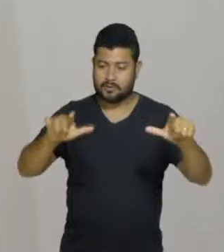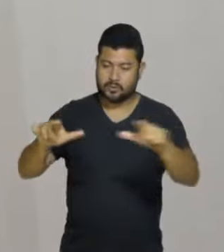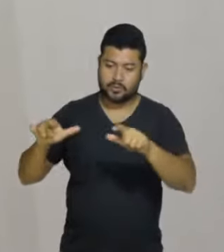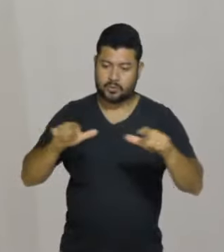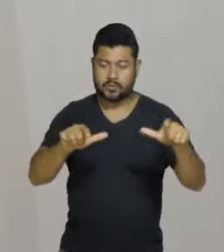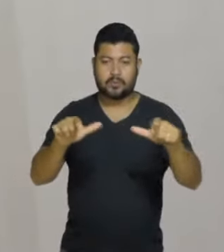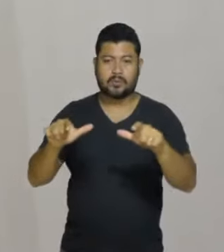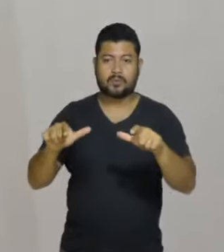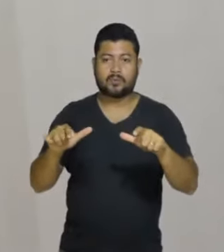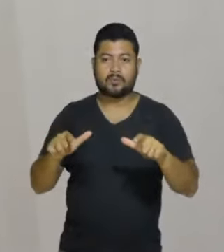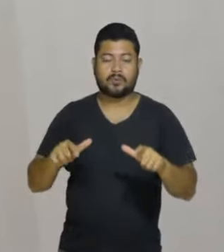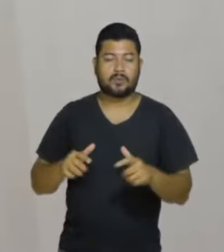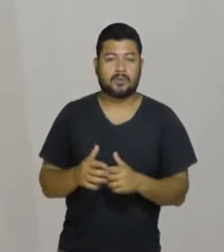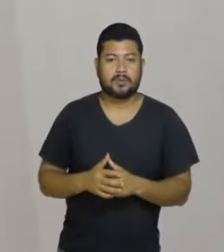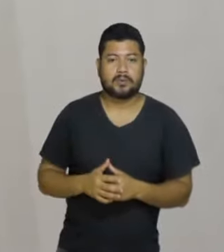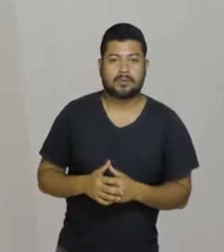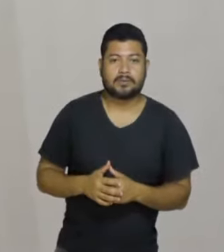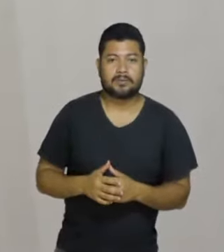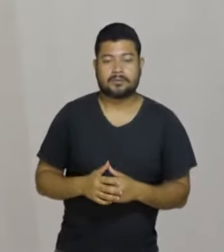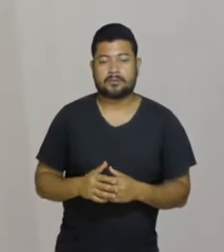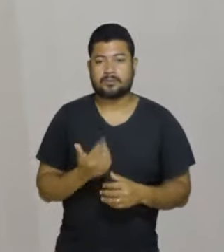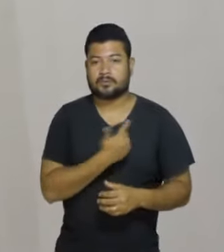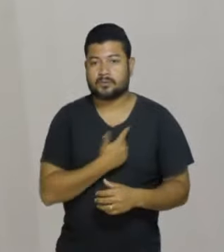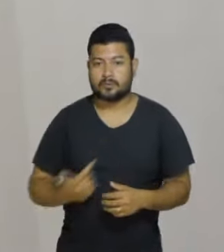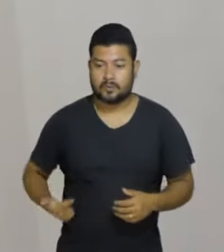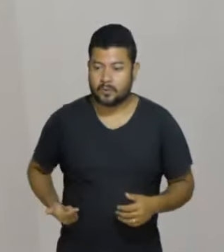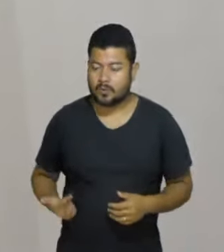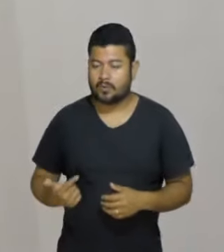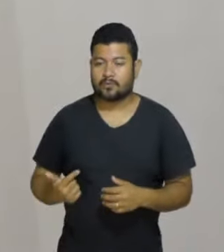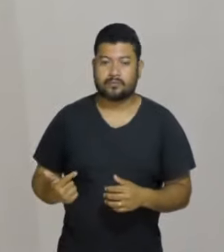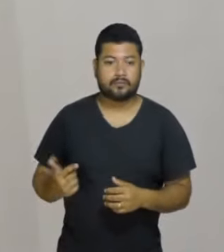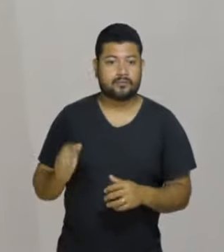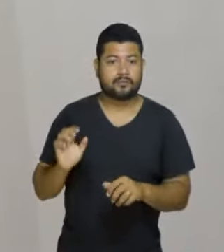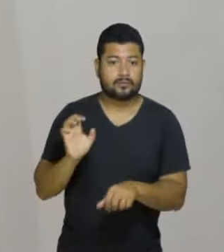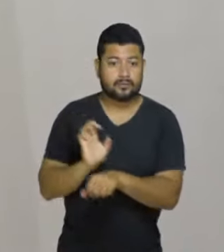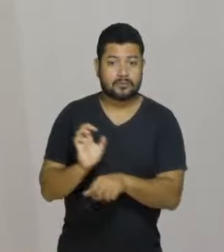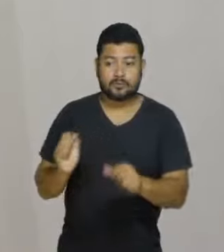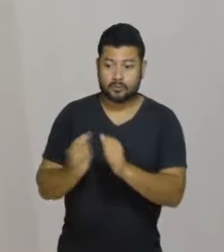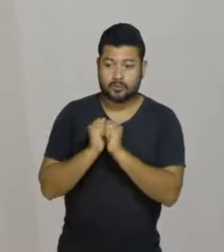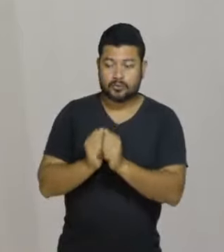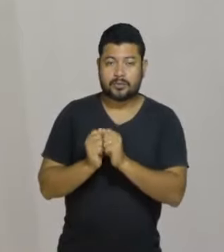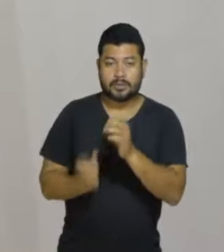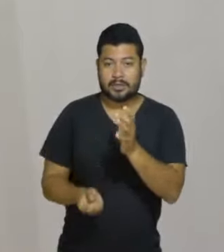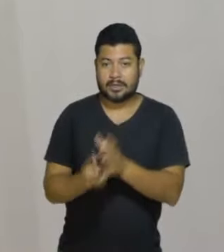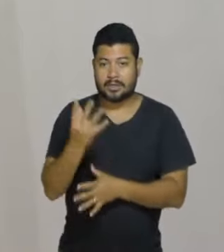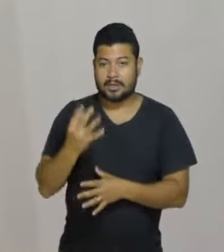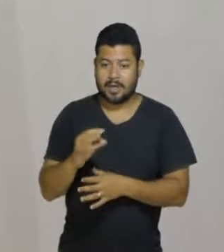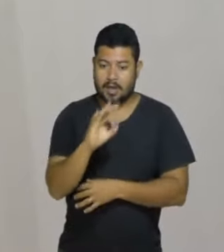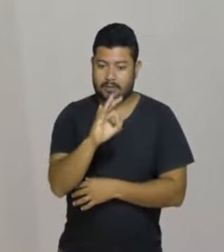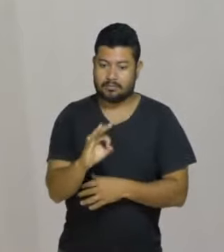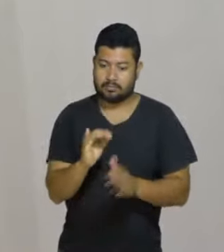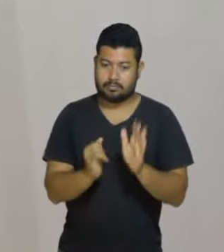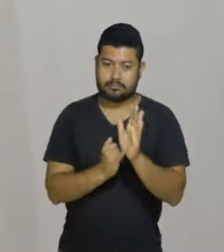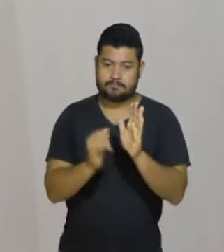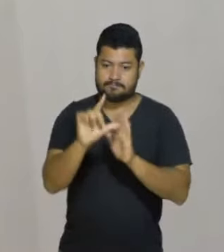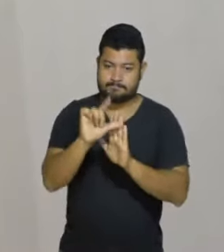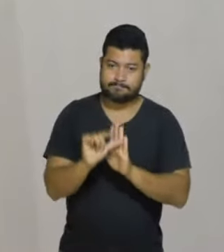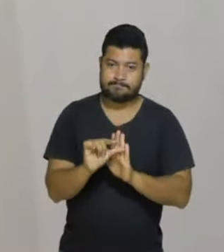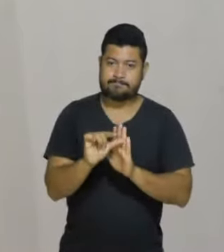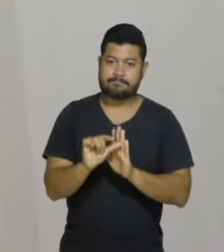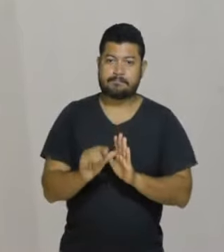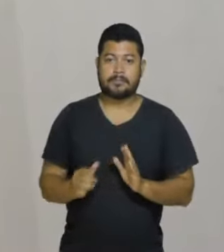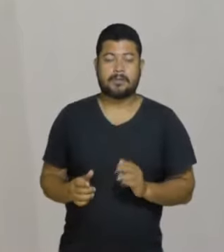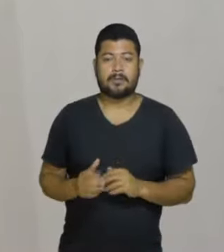nesse debate com o governo do estado para criar subsídios que outros países têm, que o Brasil não tem, que os estados não